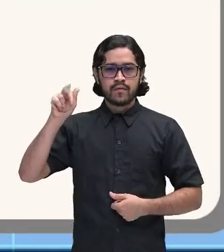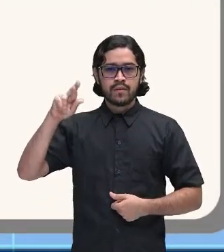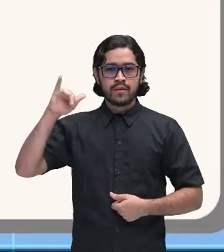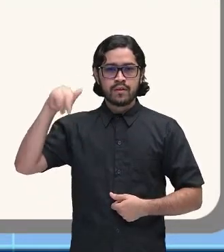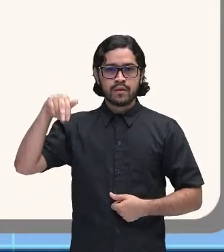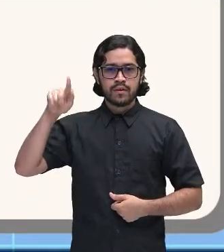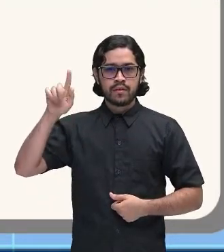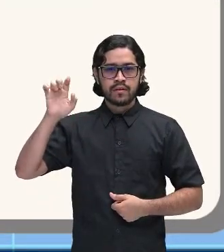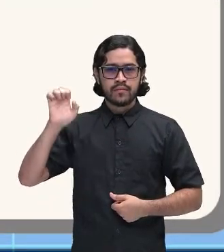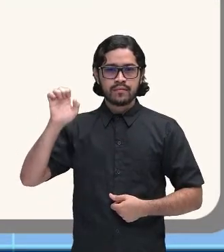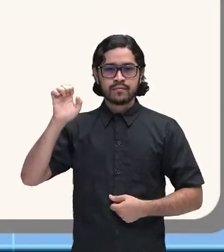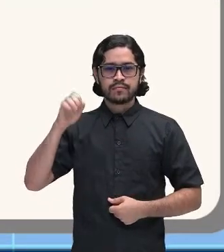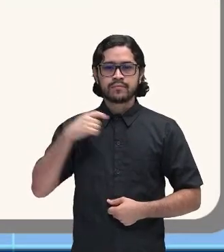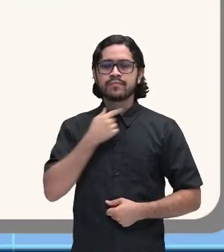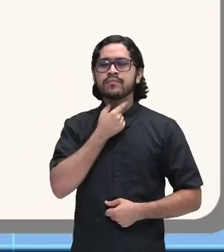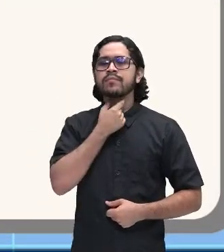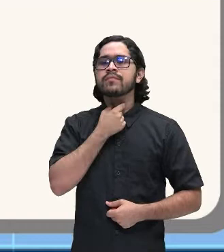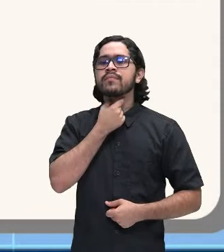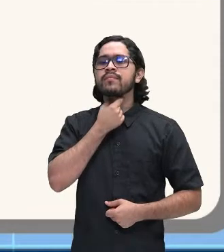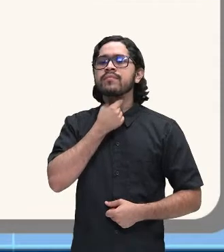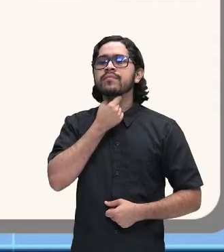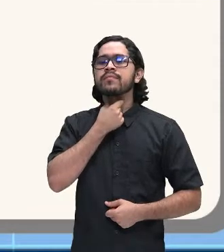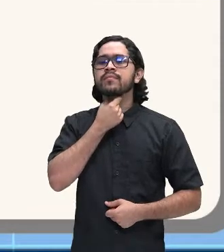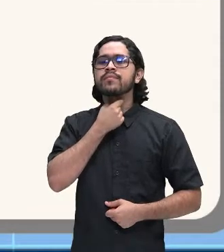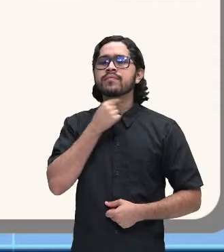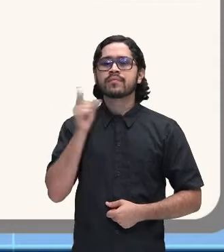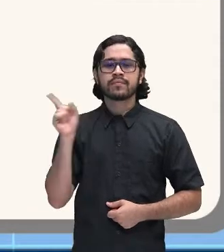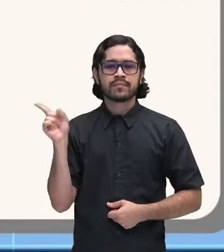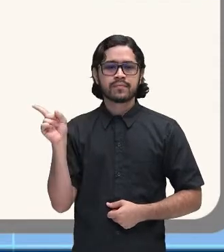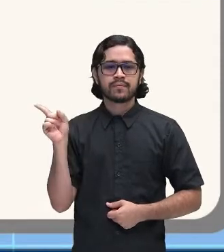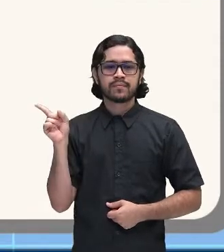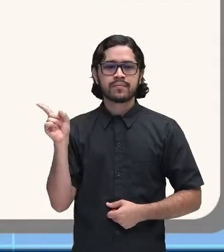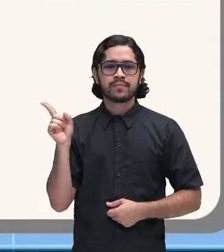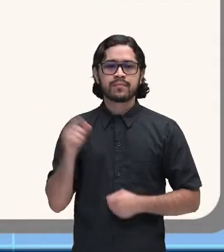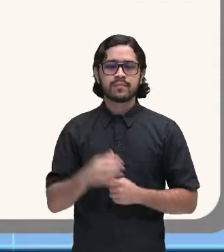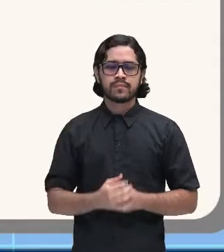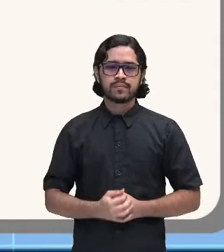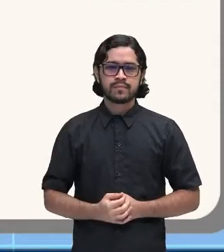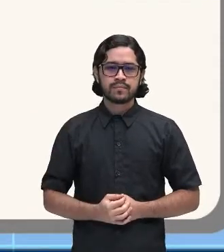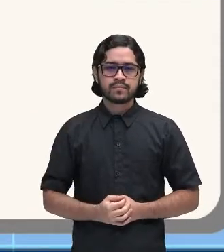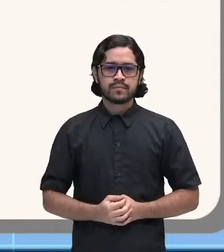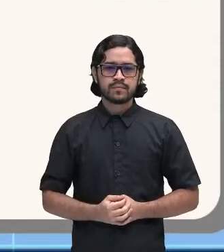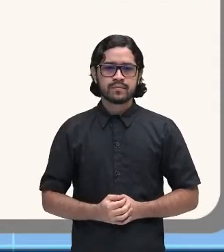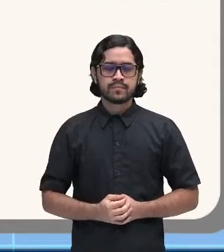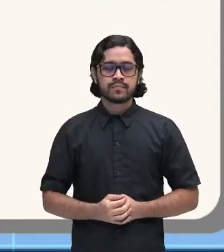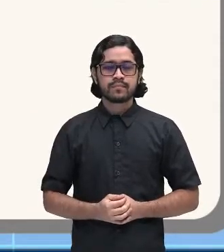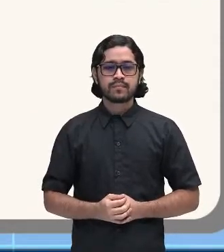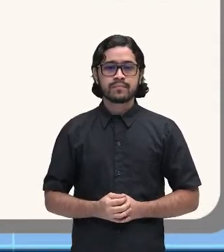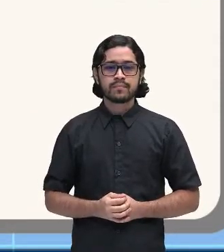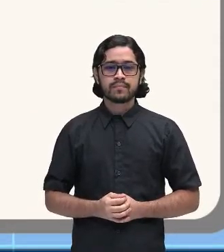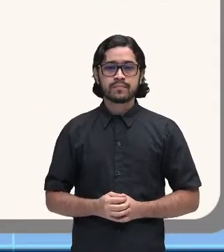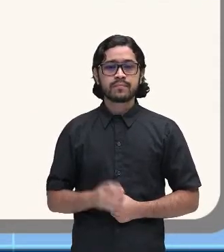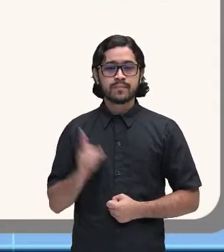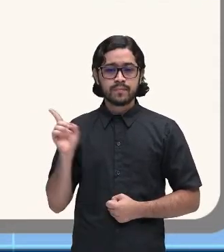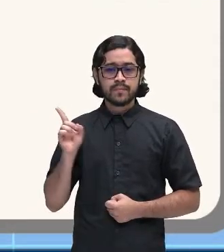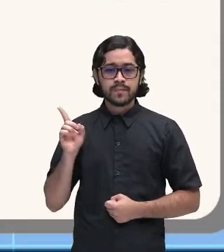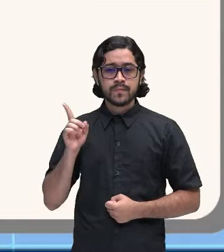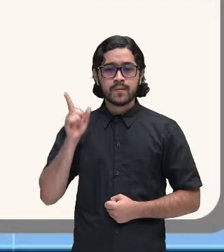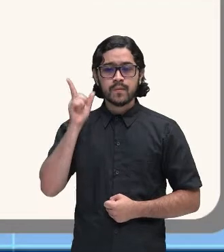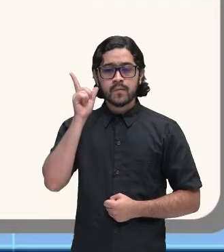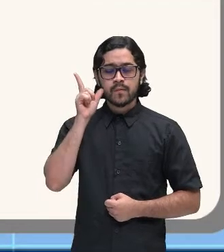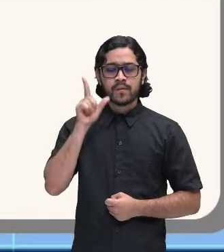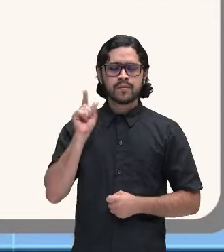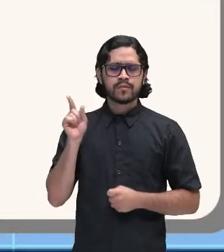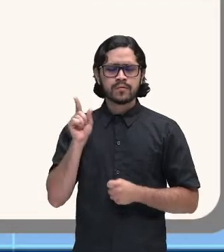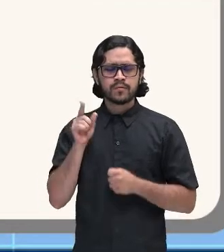porção aqui inferior, né? A porção já de baixo aí da faringe, que tem a função de separar,